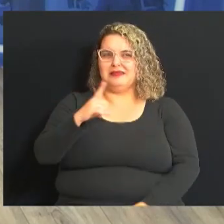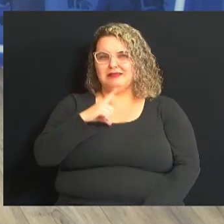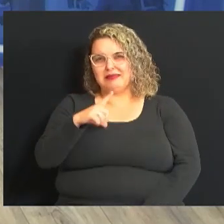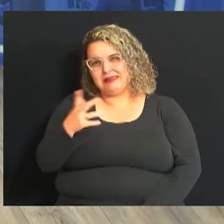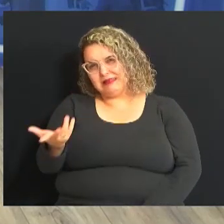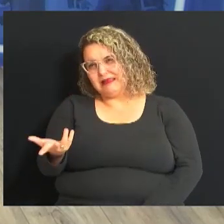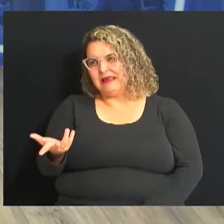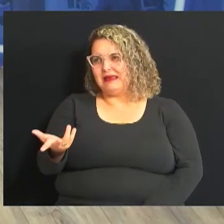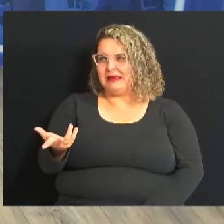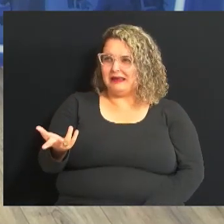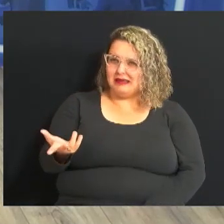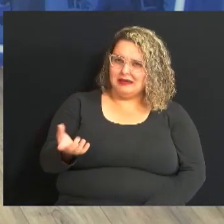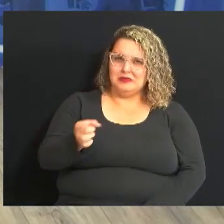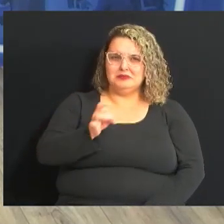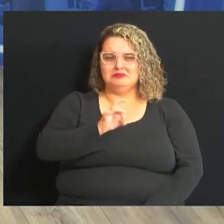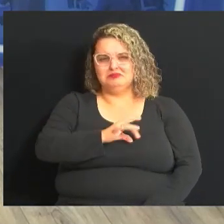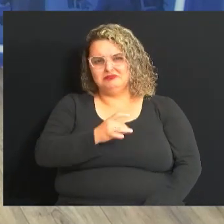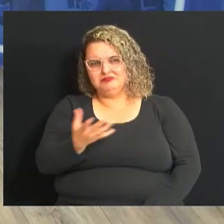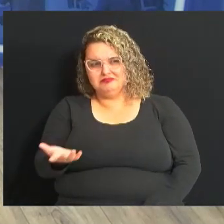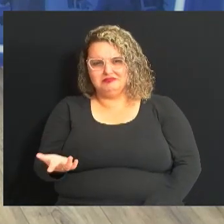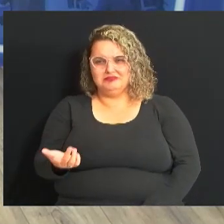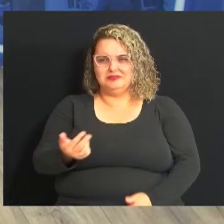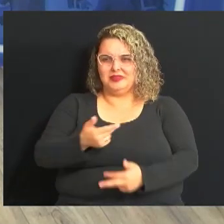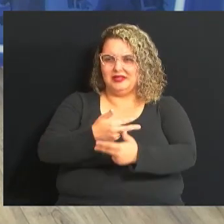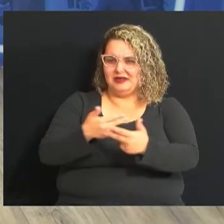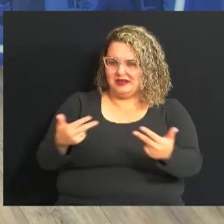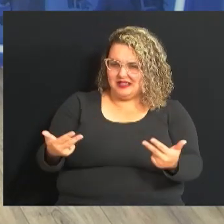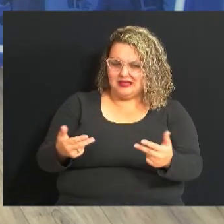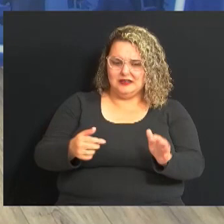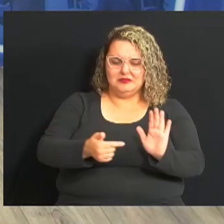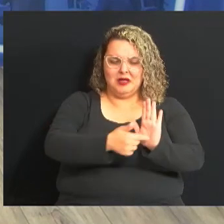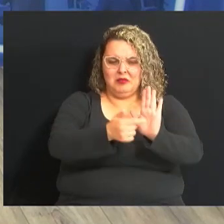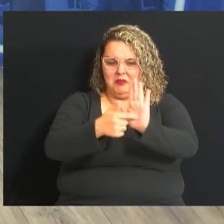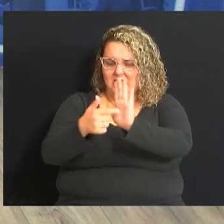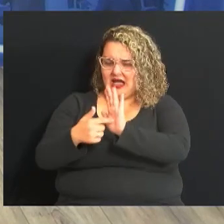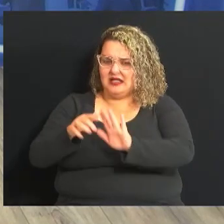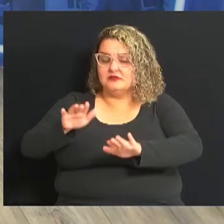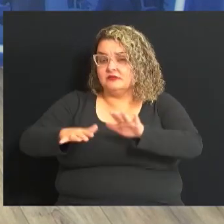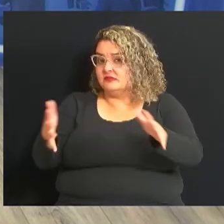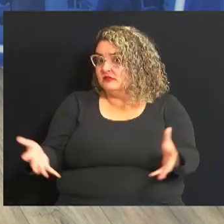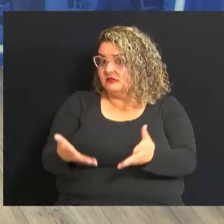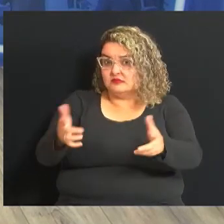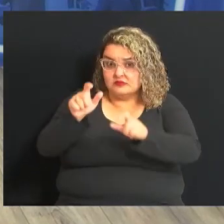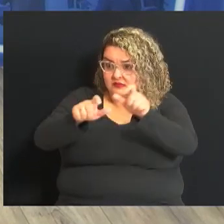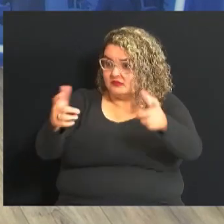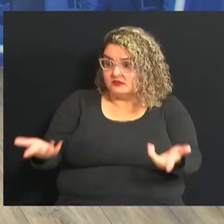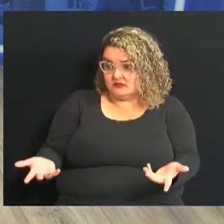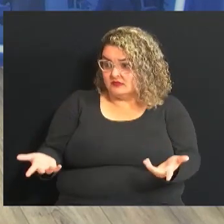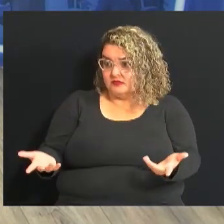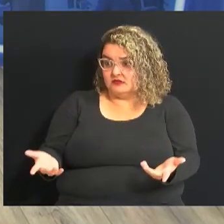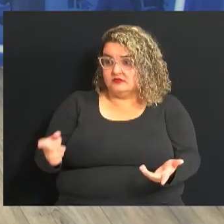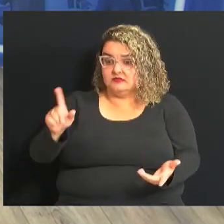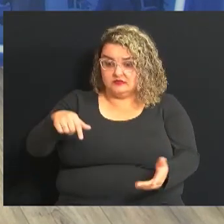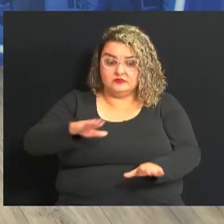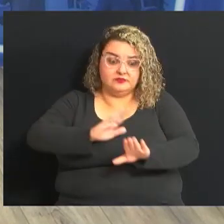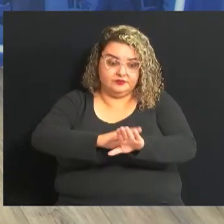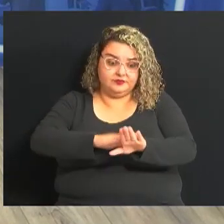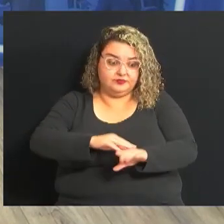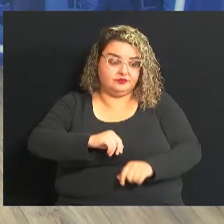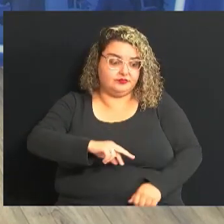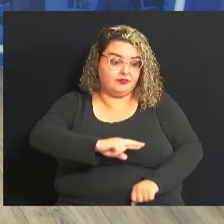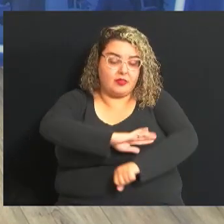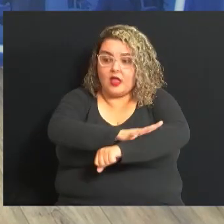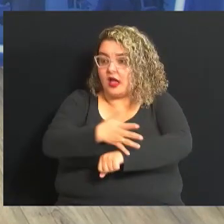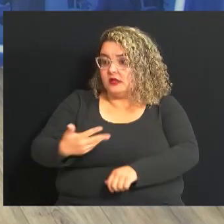receio de muitos casos acompanhando, isso talvez incentivem pessoas que sejam racistas a se posicionarem